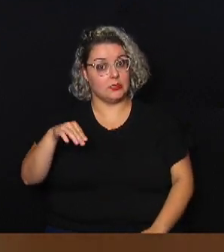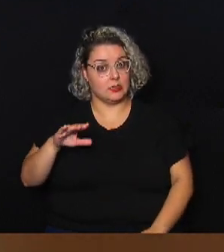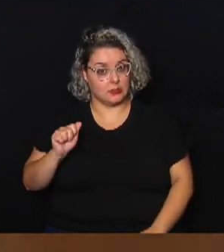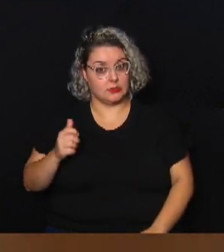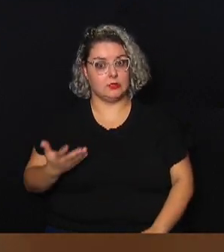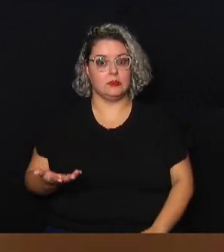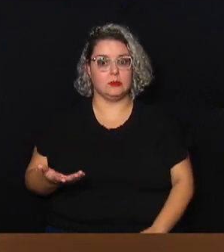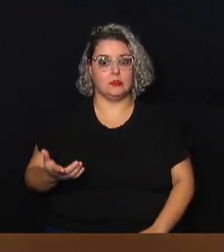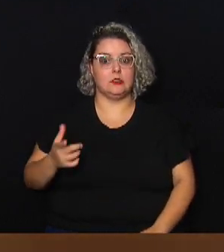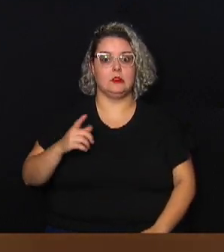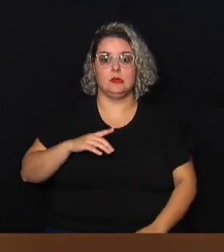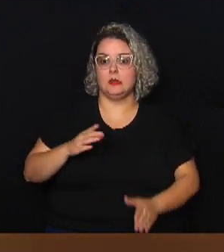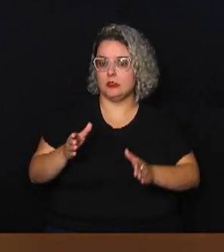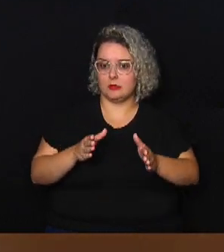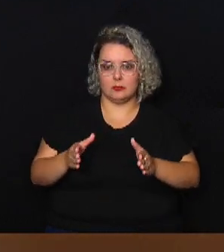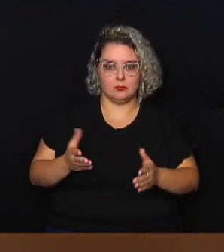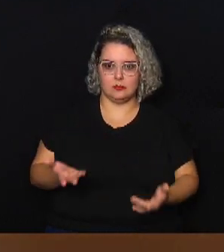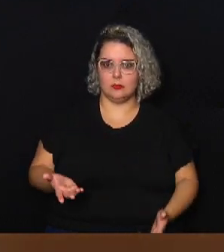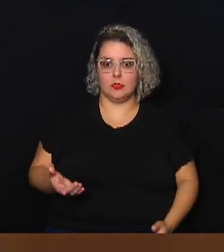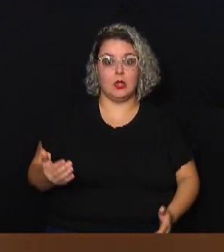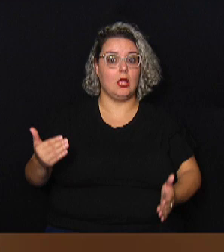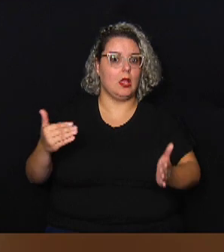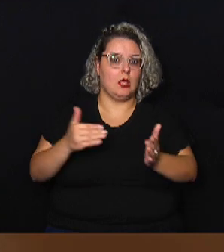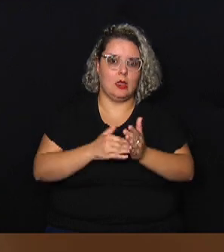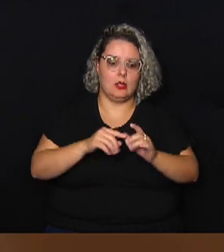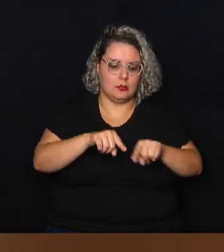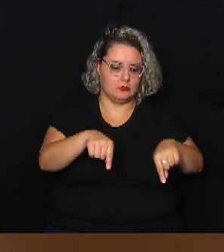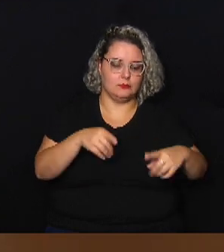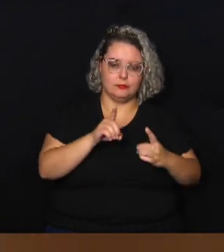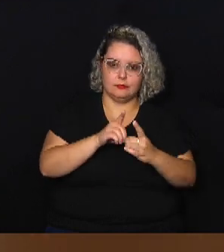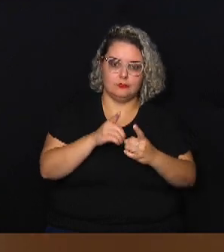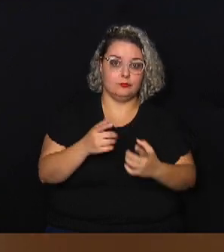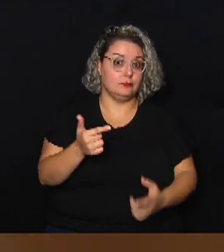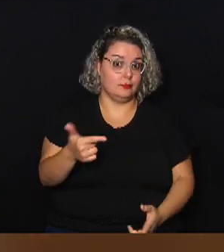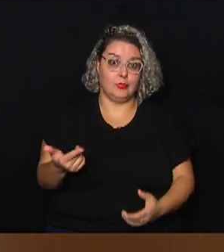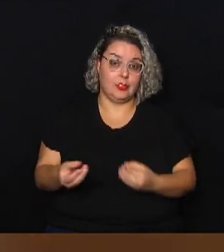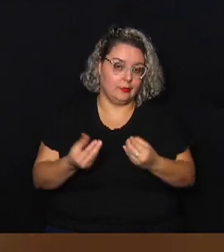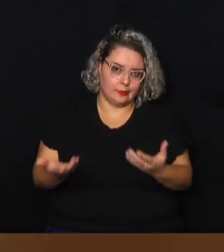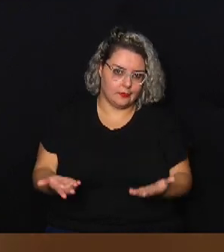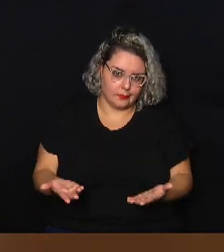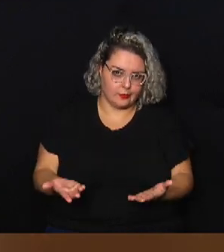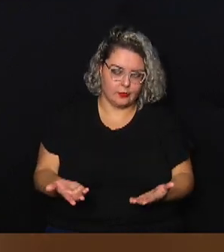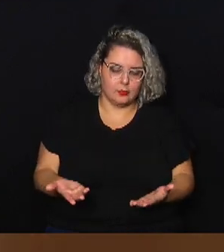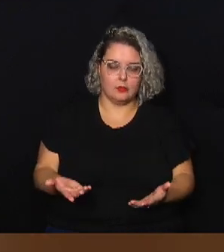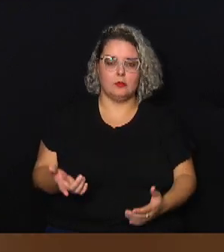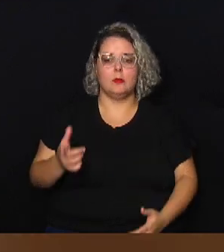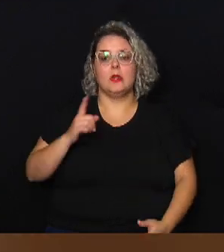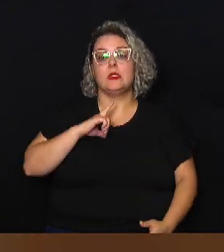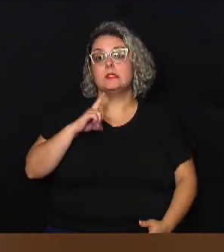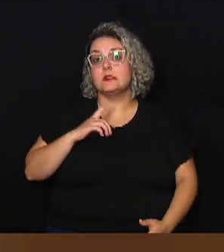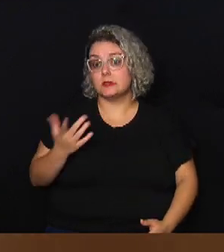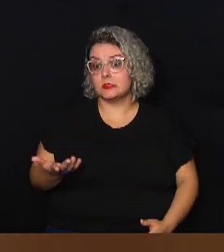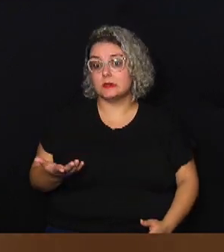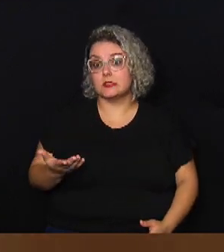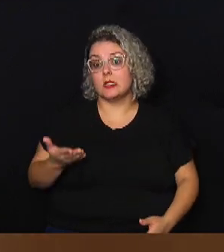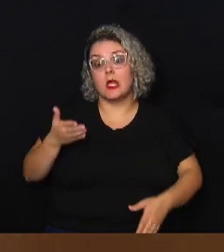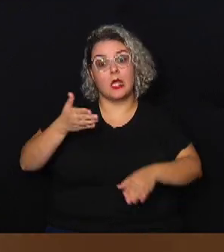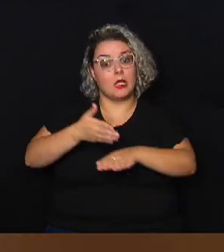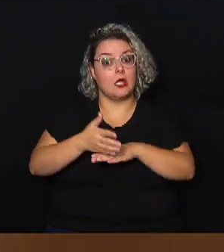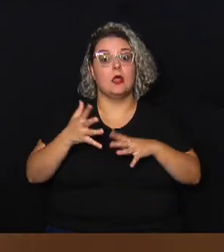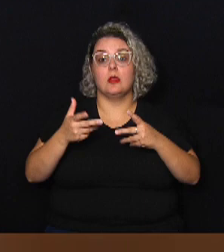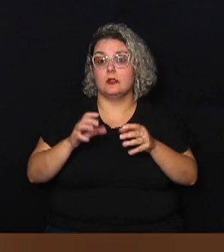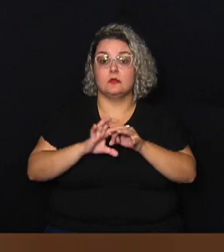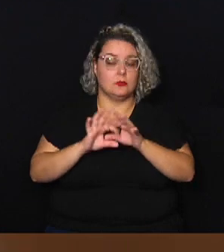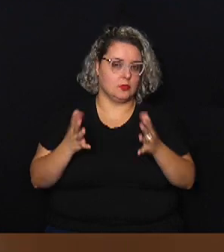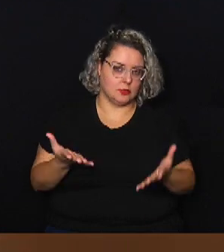um quadro, até consultório deveria ter, mas você nunca encontra isso. Mas tem que ter de fácil acesso todas as